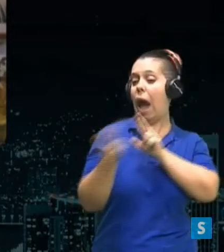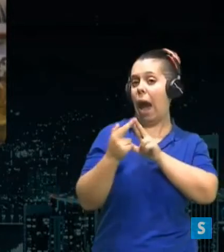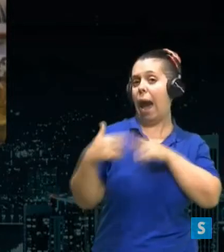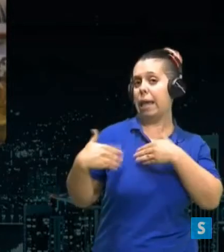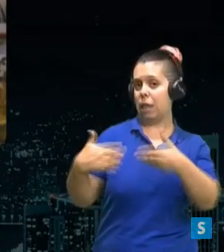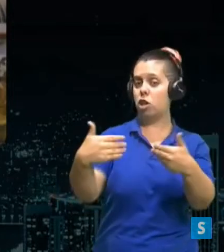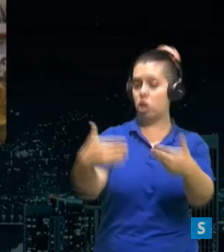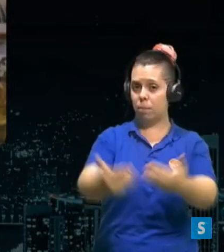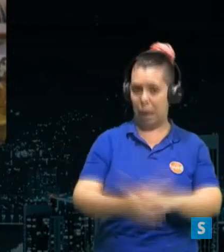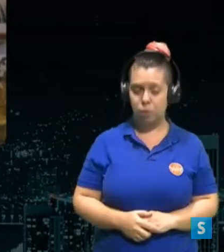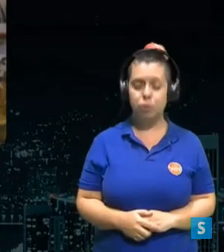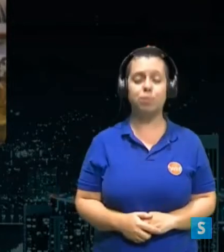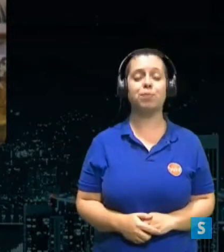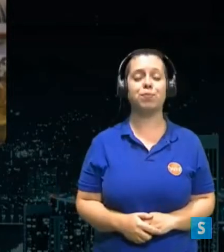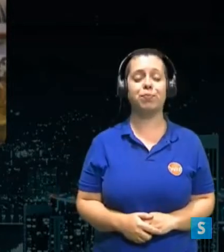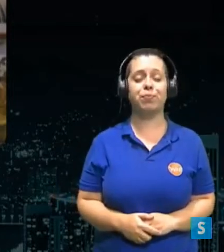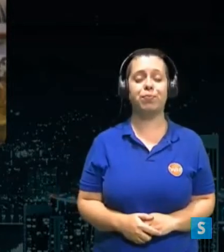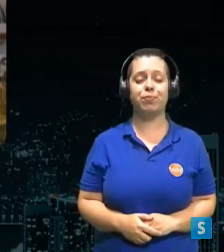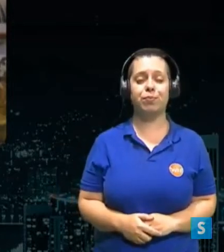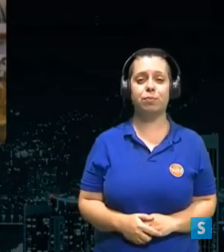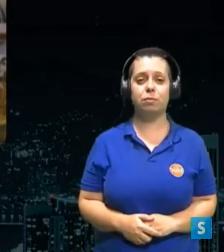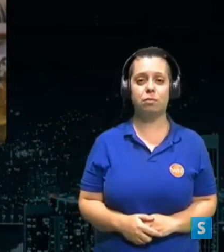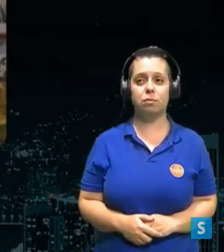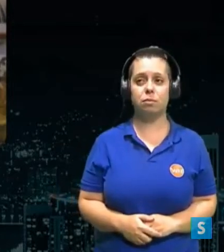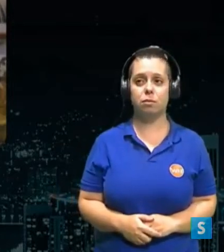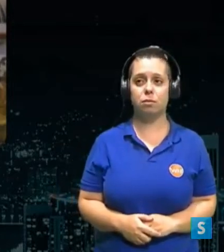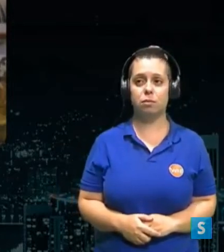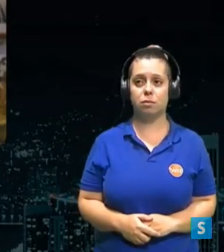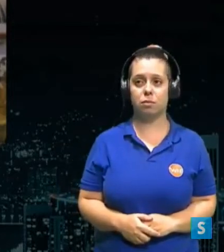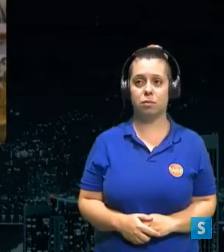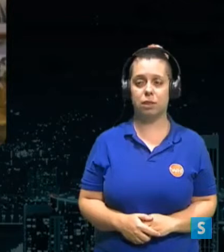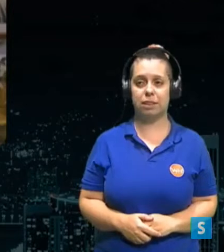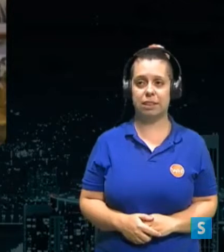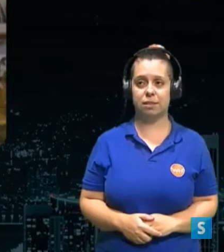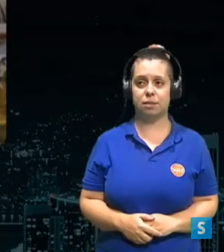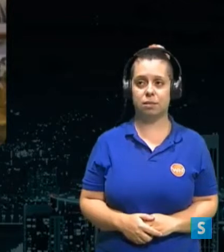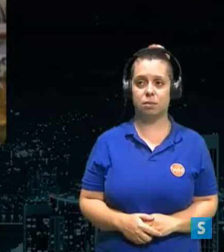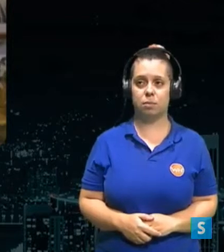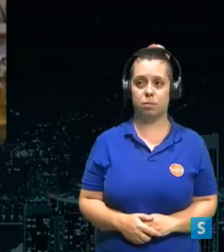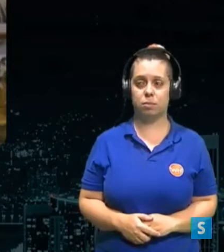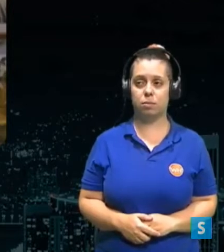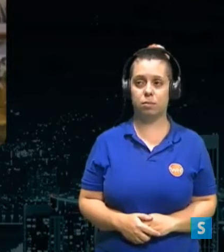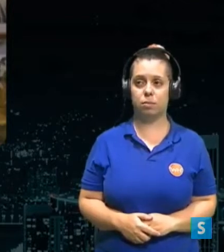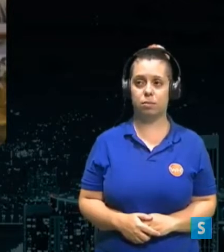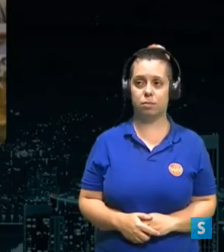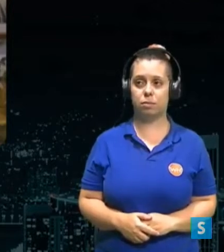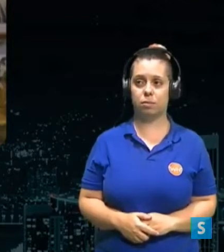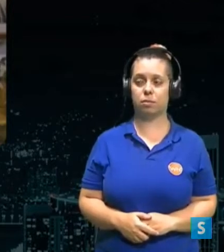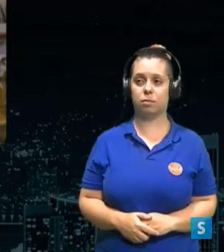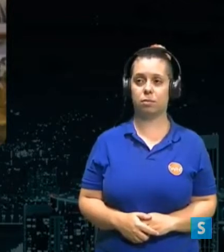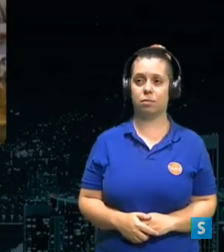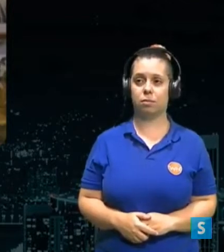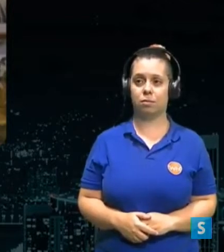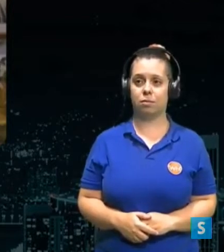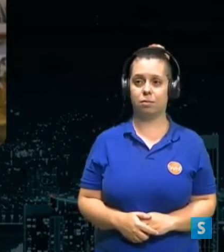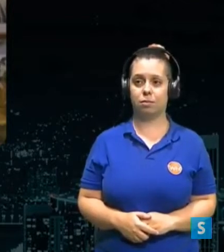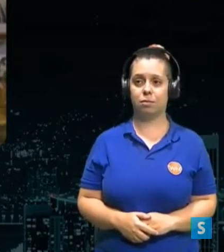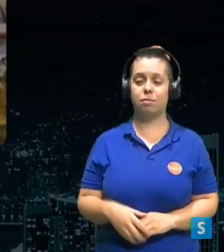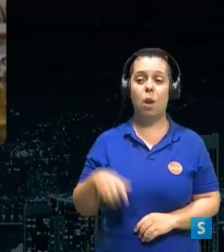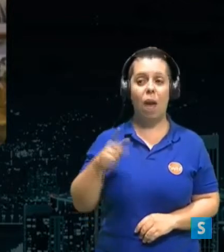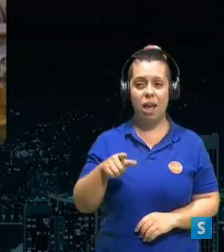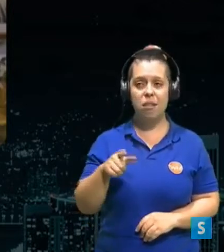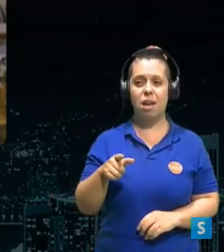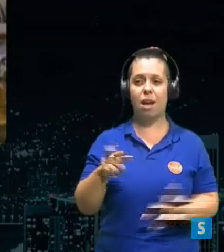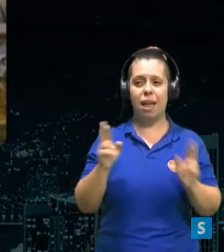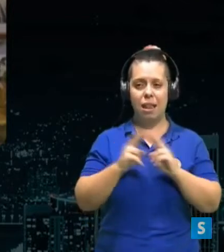empreendedor se você recebe esse investimento é mas ficou Claro para mim que esse tipo de família essa